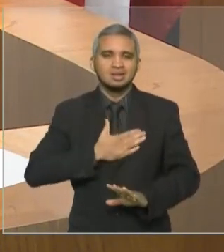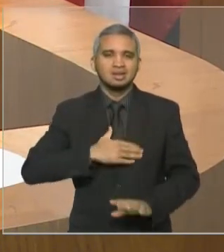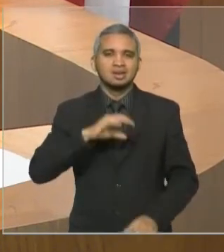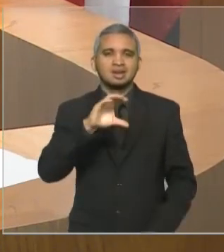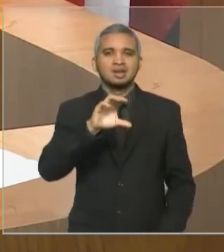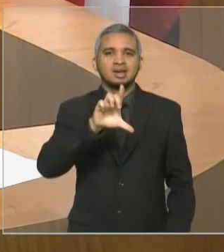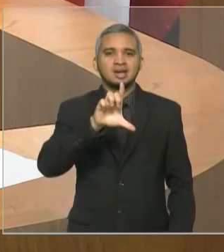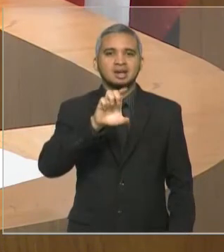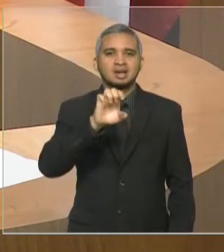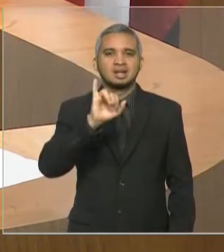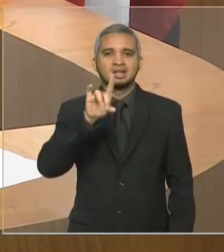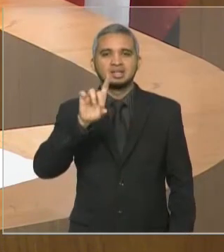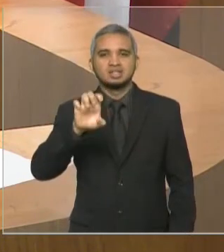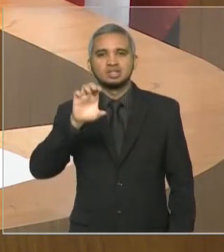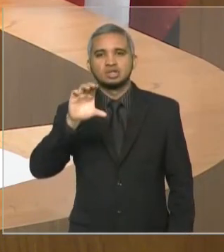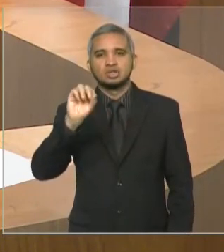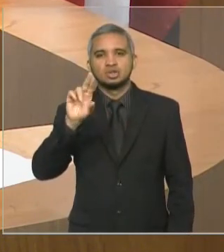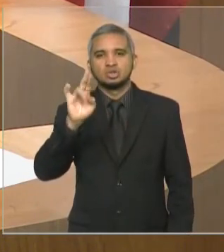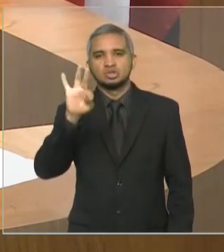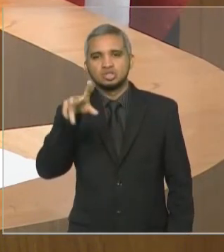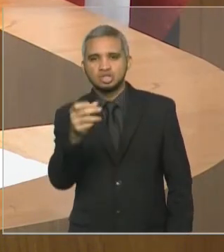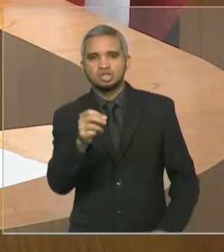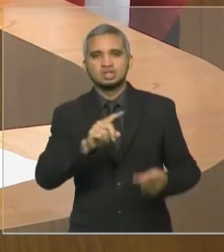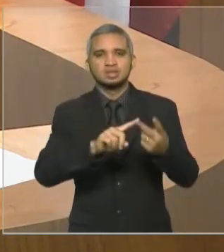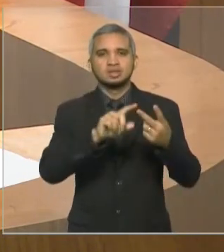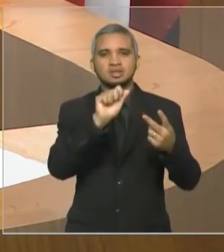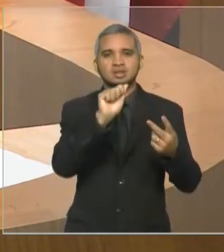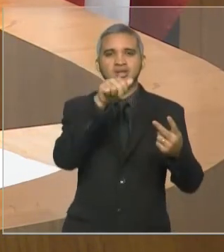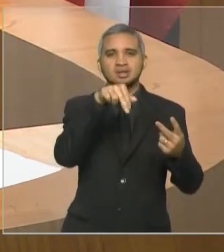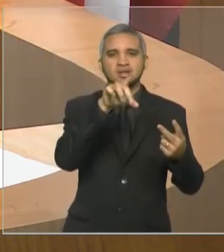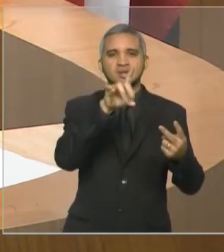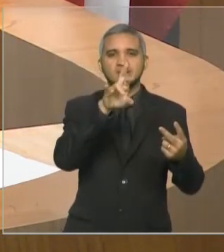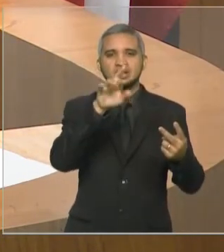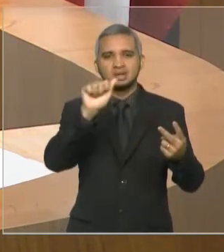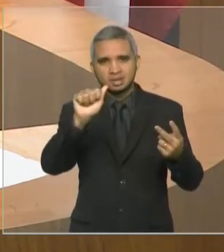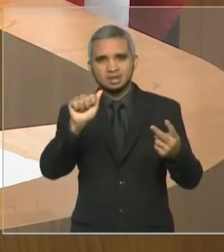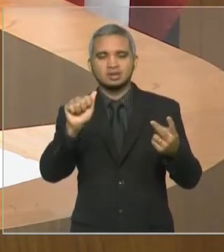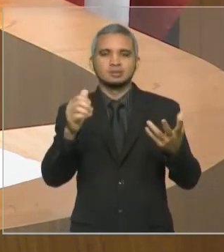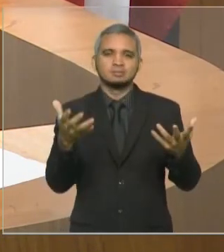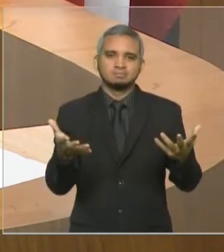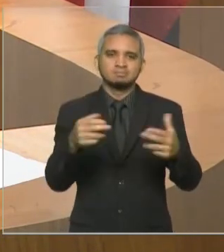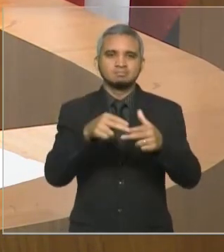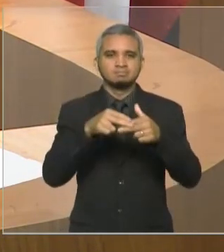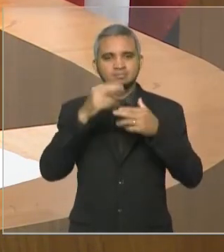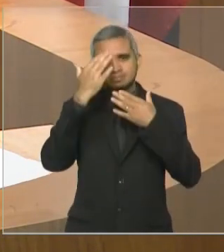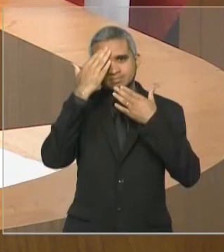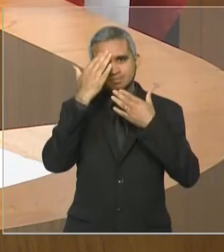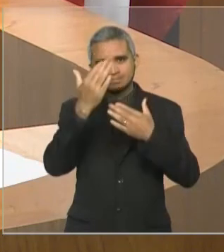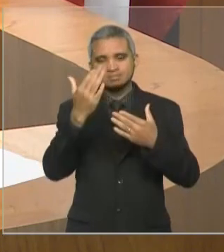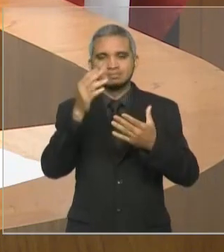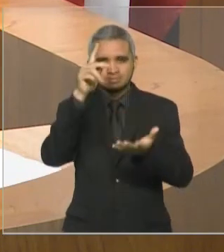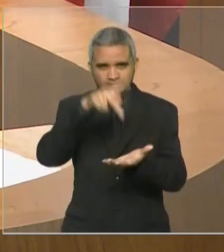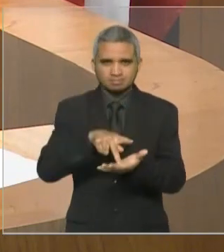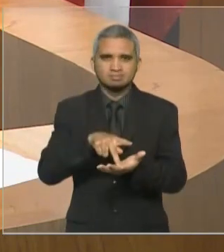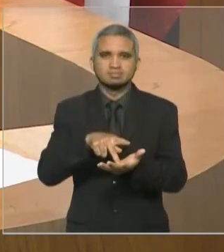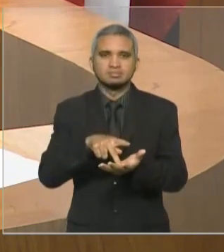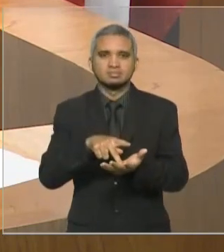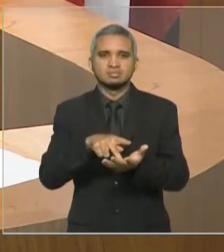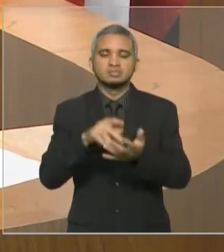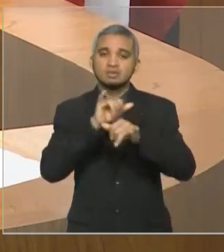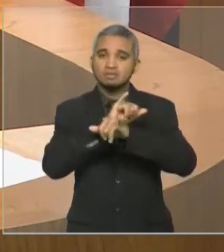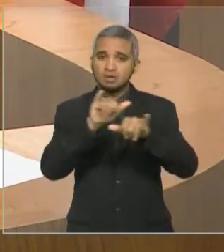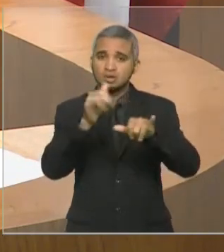da minha querida Andréa. Meu querido Marcelo, mais uma vez, muito obrigado, e dizer ao povo do Maranhão que nós estamos aqui para